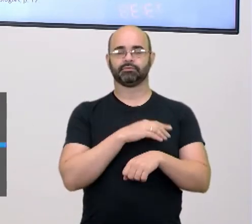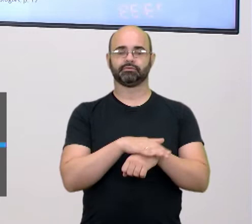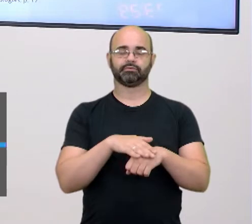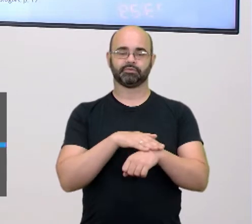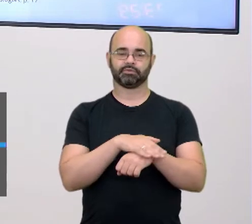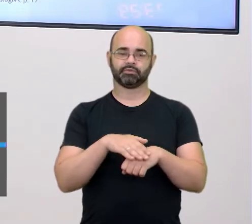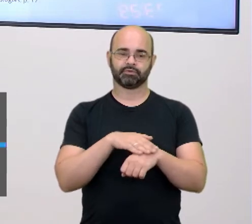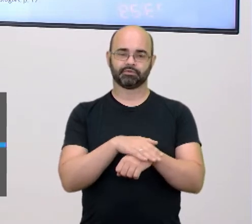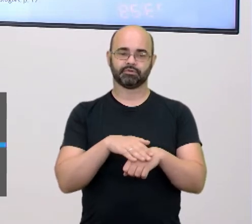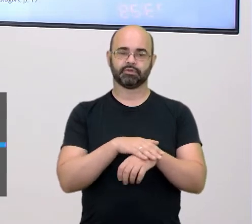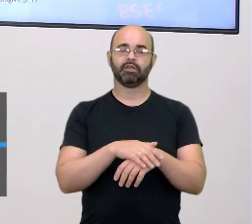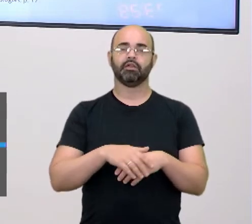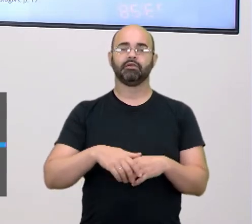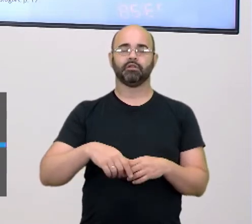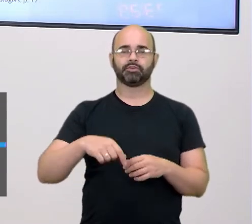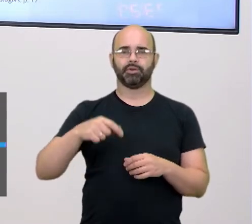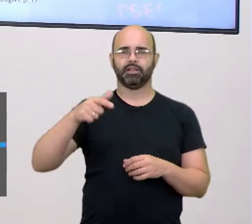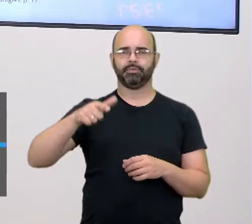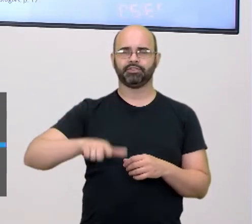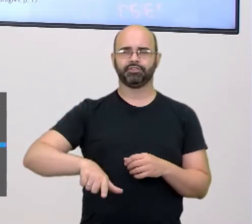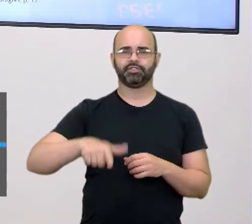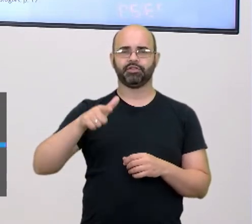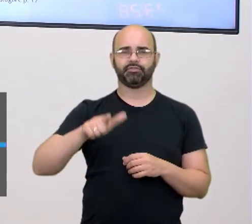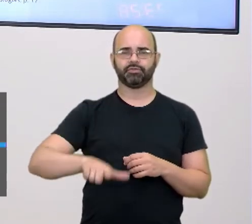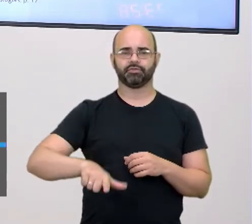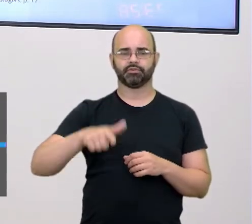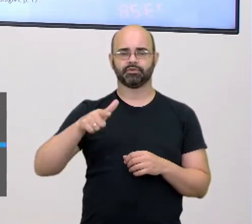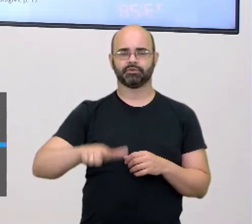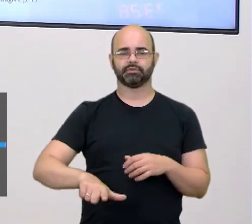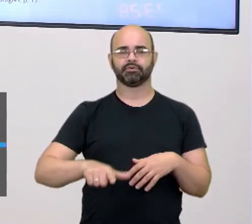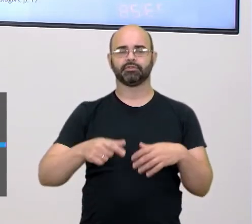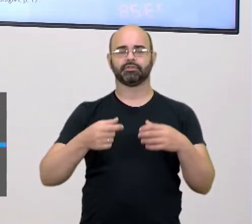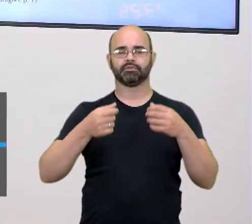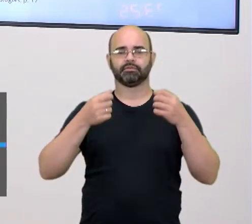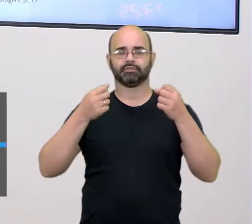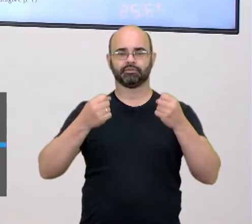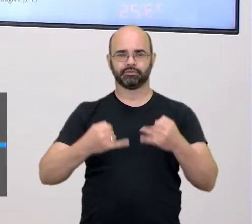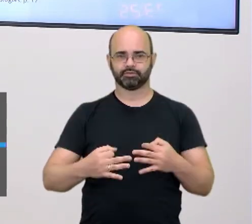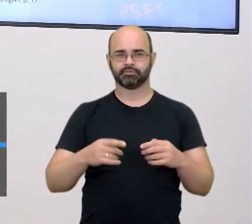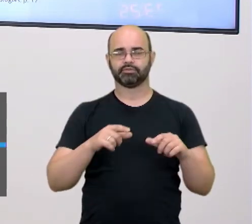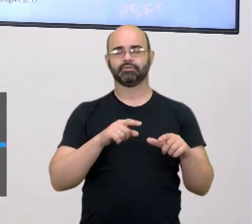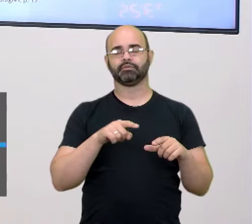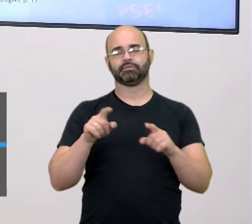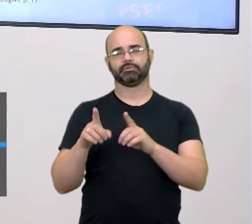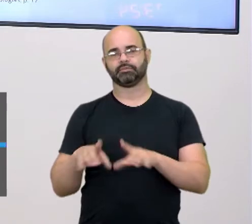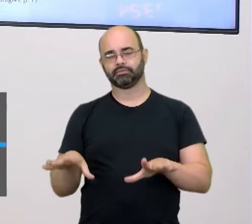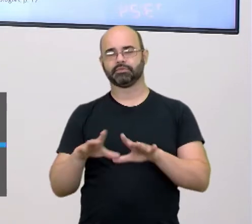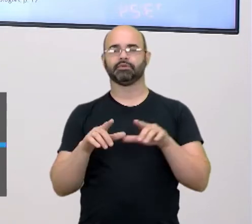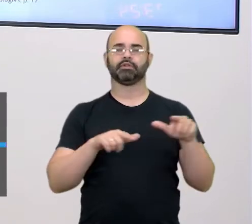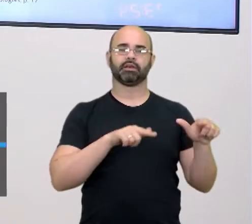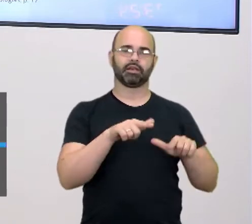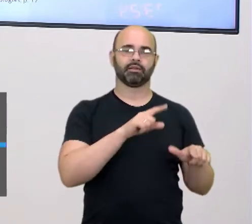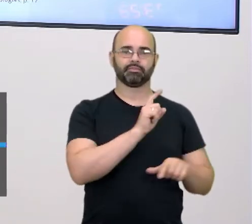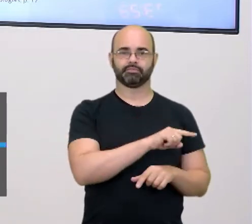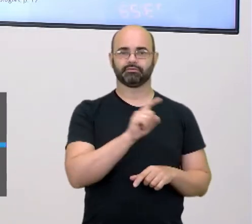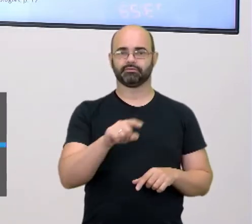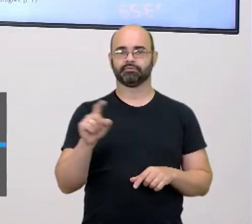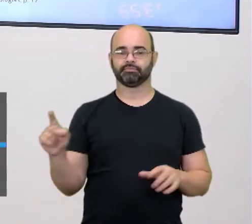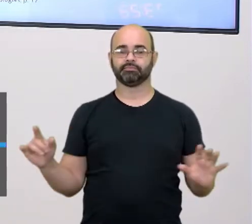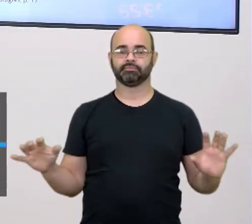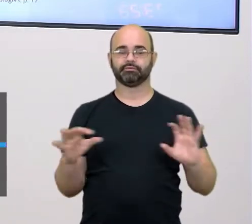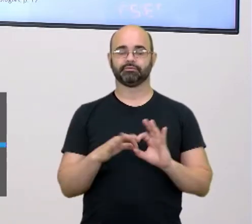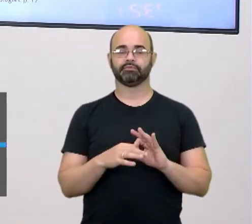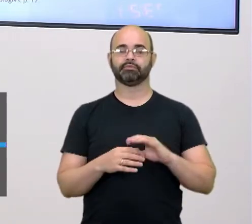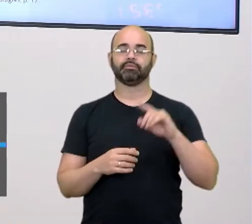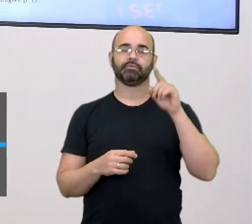né, para ser repetitivo, o mudanças sociais, a demografia e o trabalho, tá ok? Então, a ideia é que eles se integrem realmente, que você